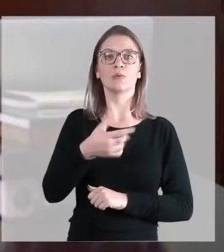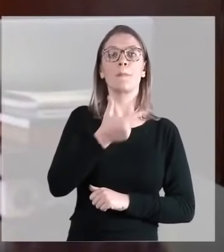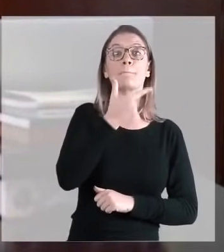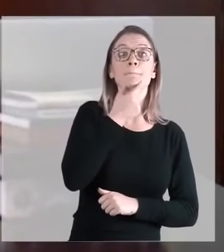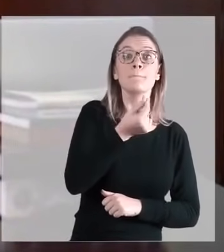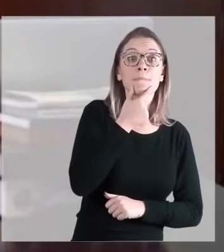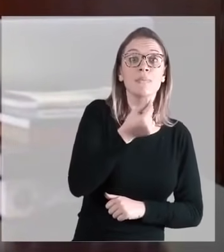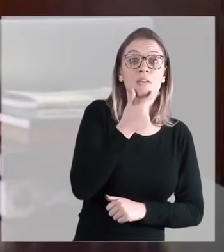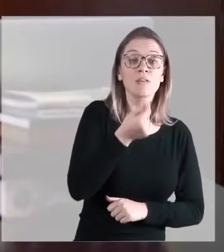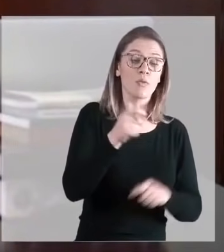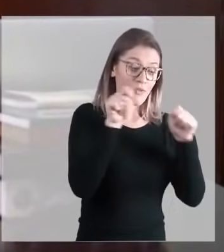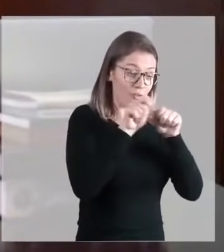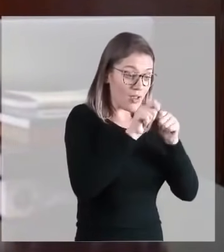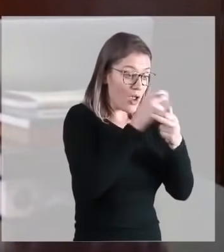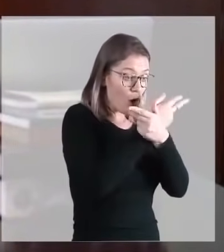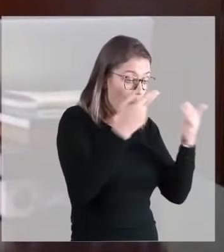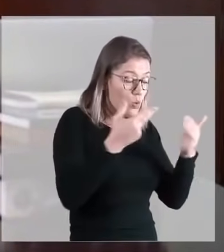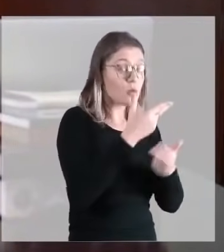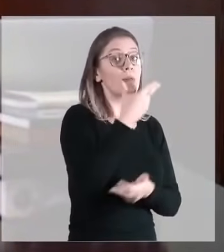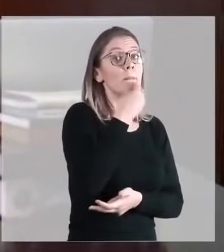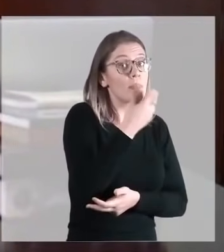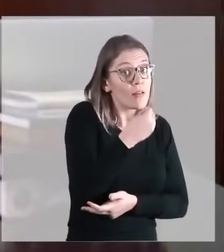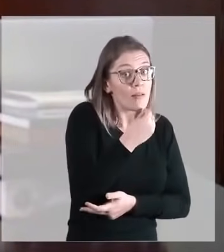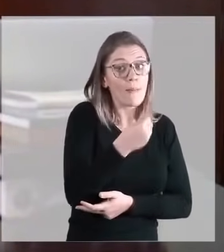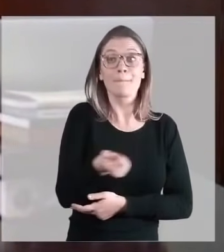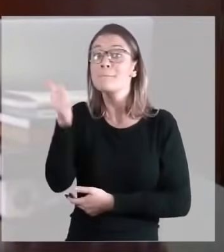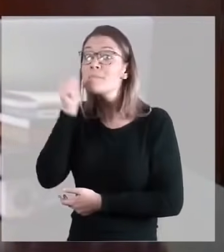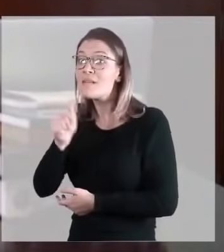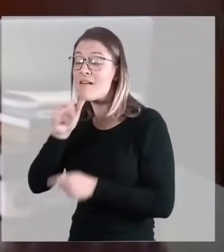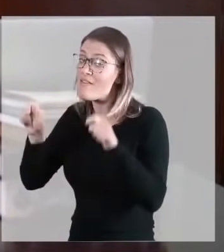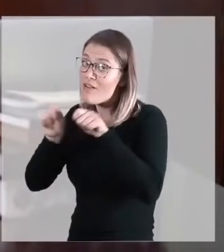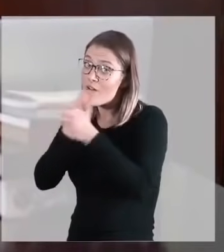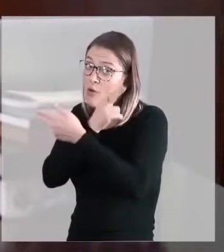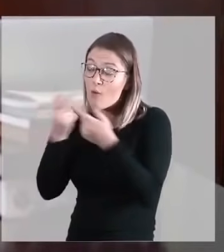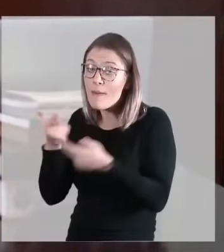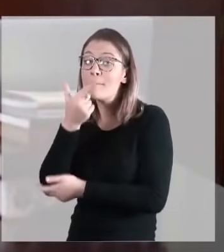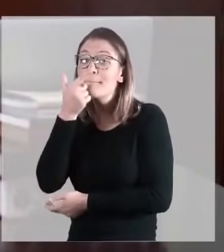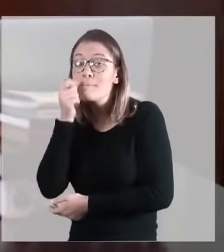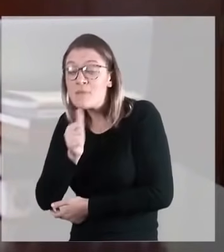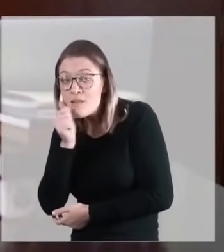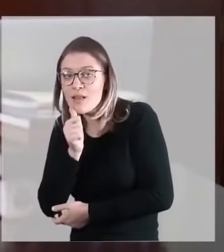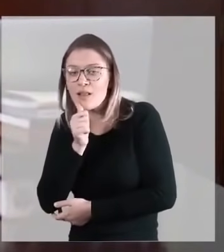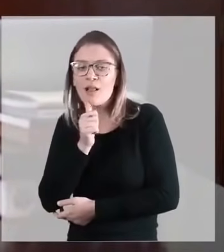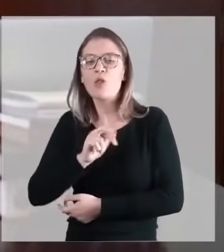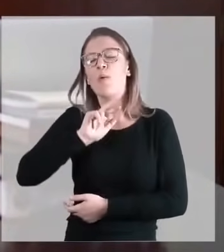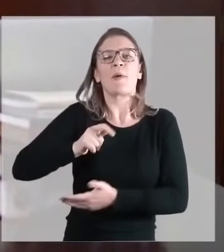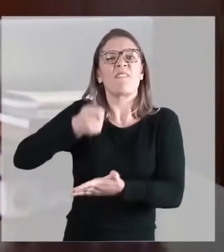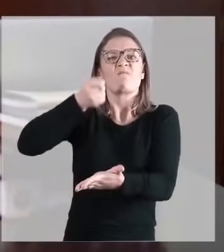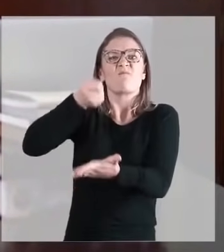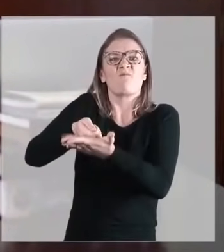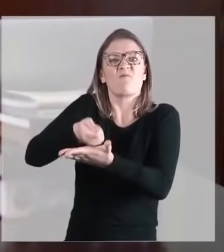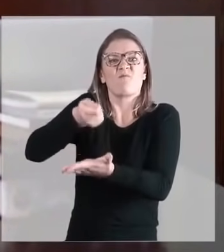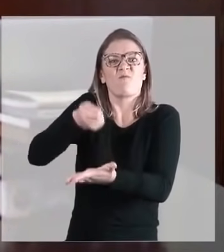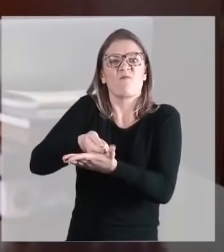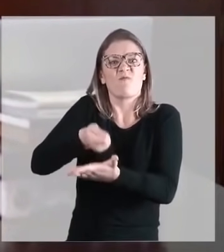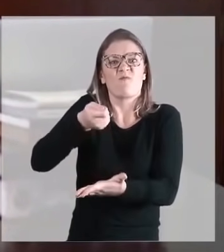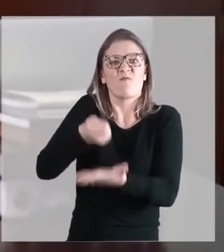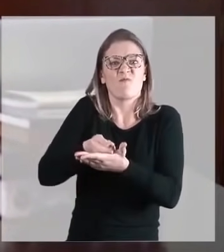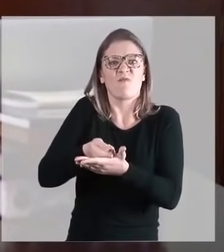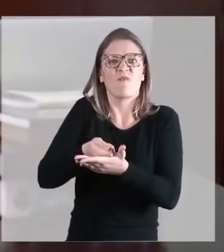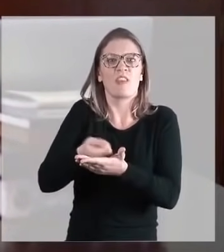meninos fazem coisas de meninos e meninas fazem coisas de meninas. Não porque são impostos, não porque são obrigados, não porque